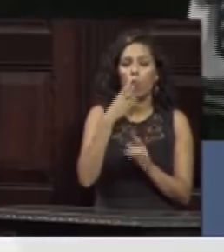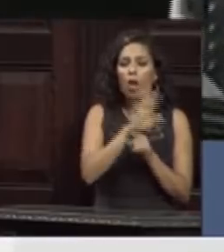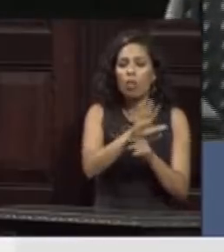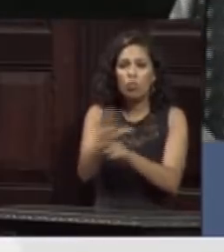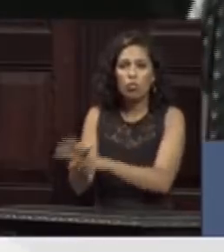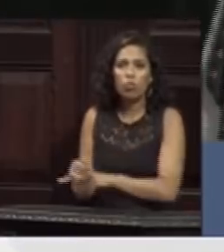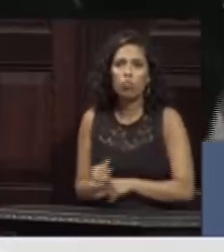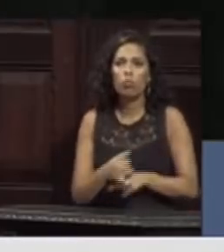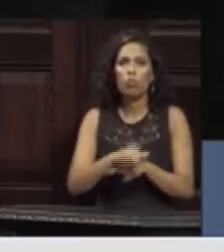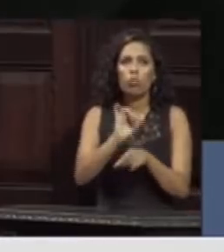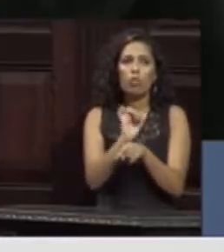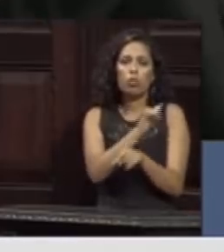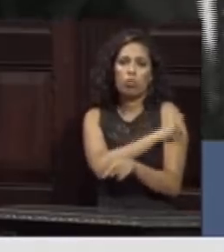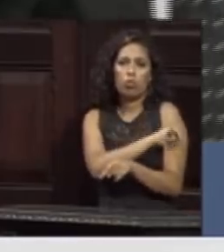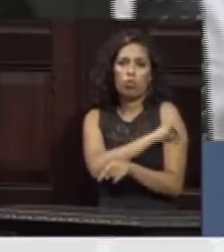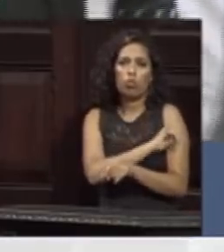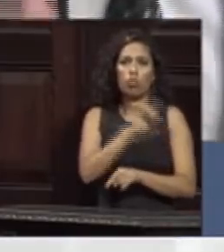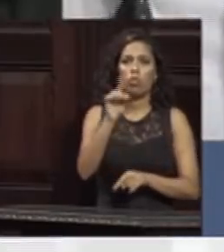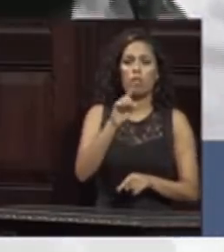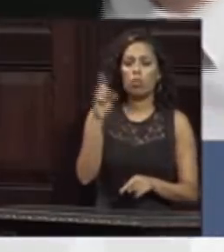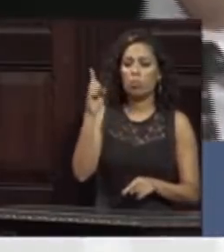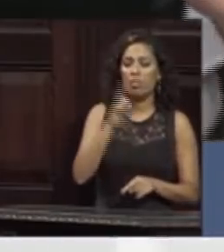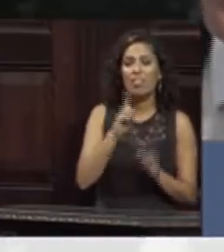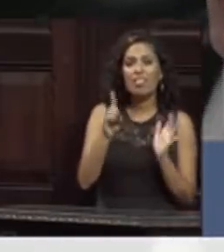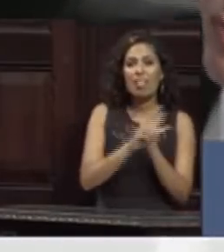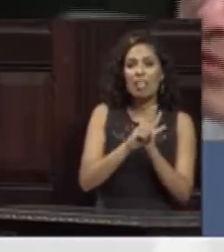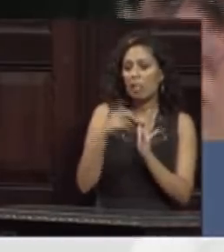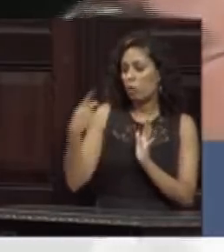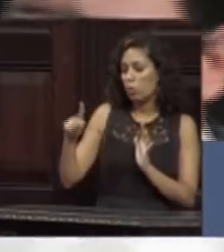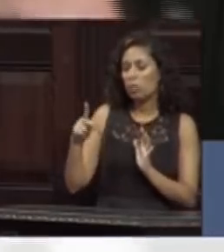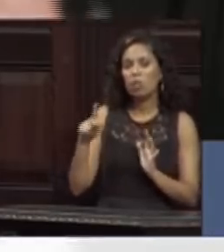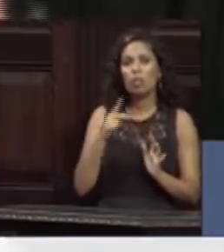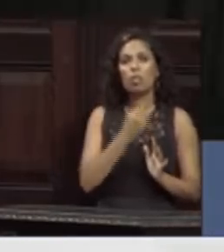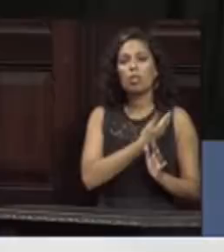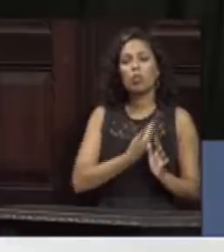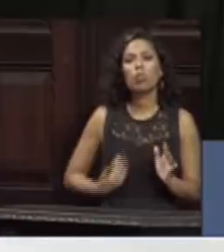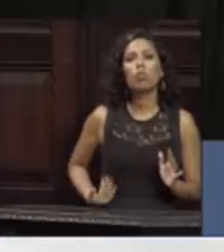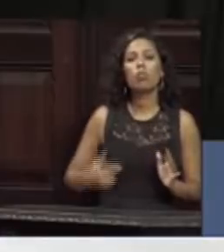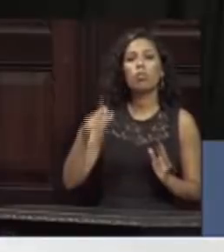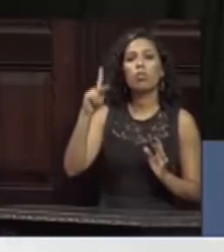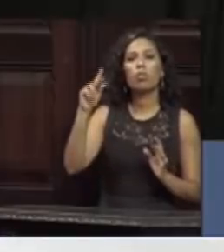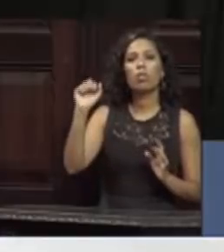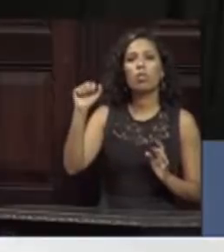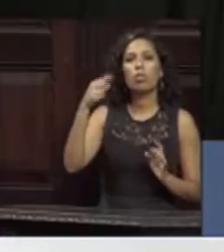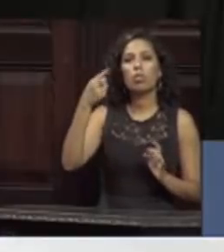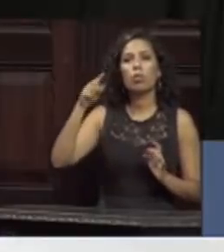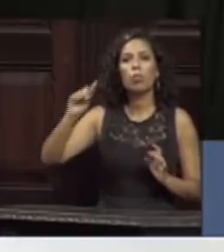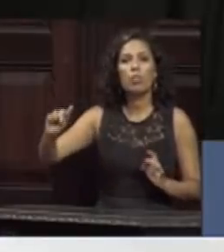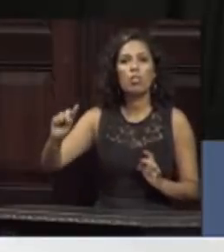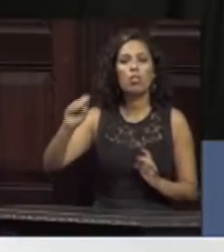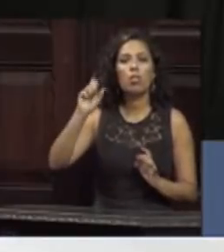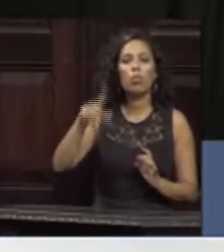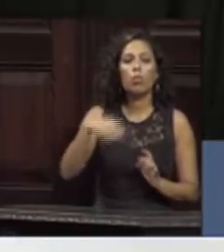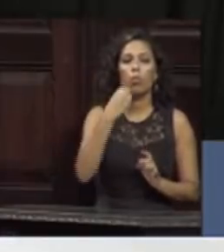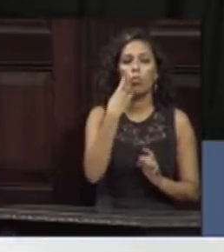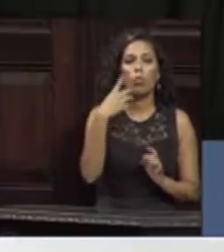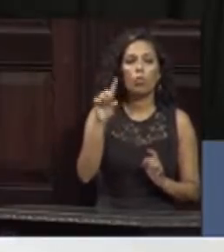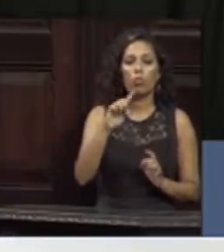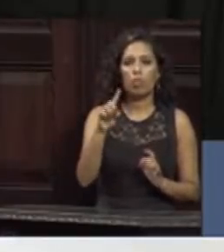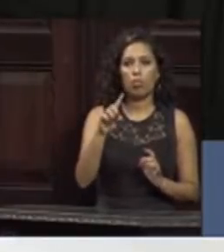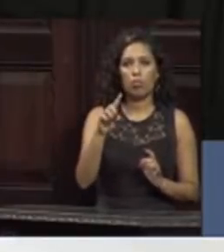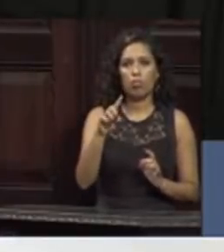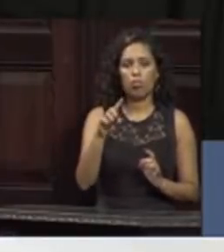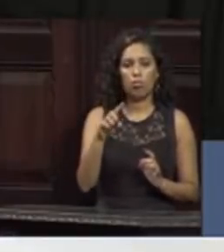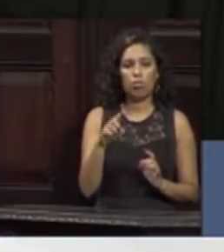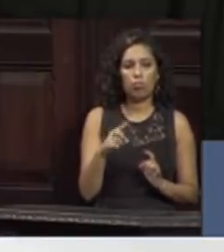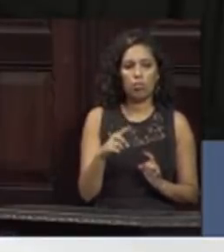fases, como aponta o decreto do governador, que tem que ser objeto de uma mensagem aqui enviada para casa, qual o tamanho da perda e qual o tamanho do